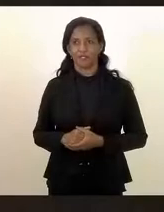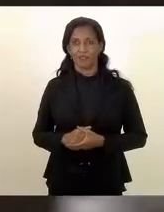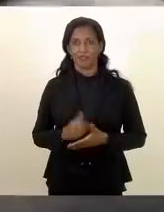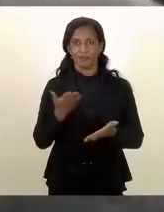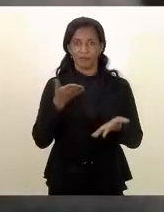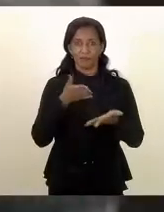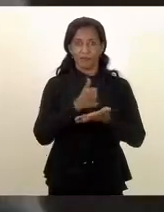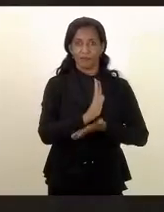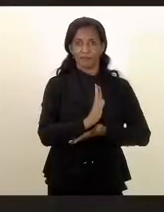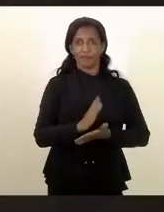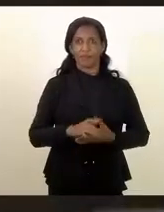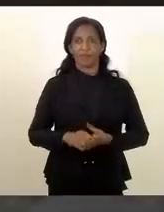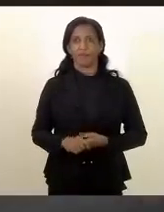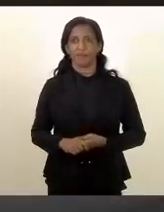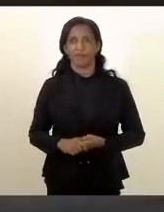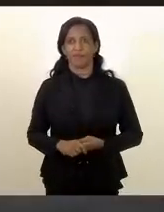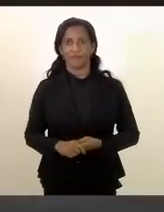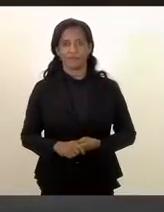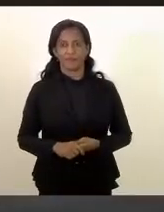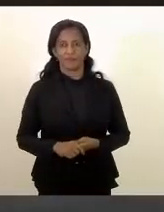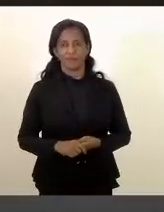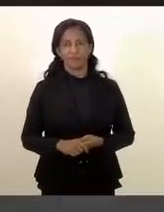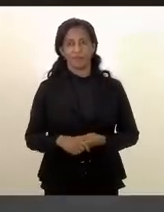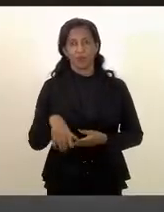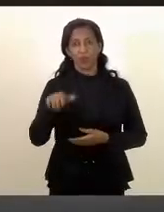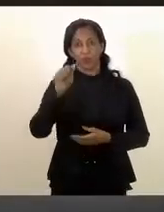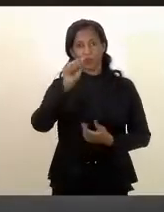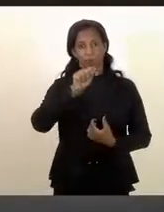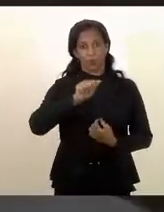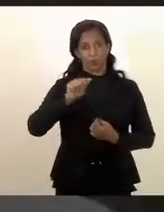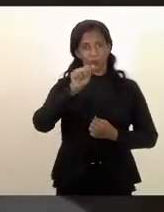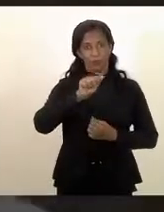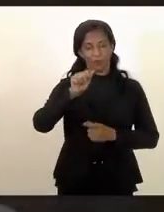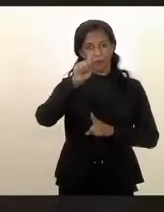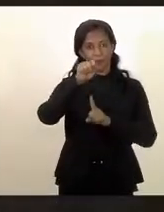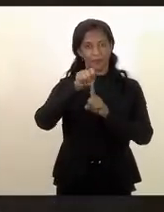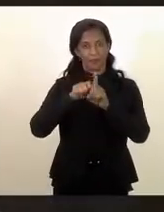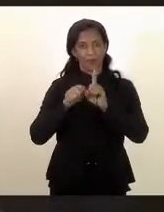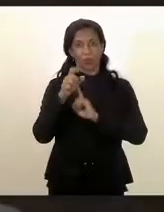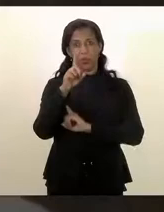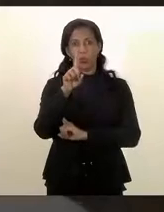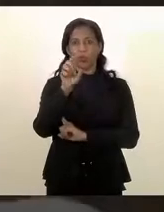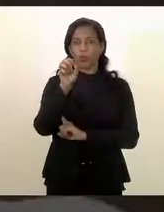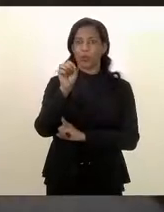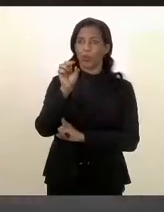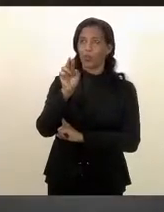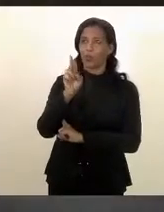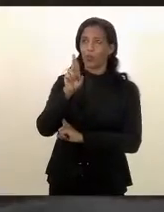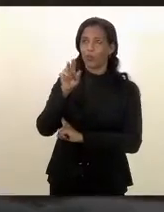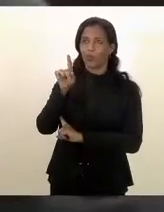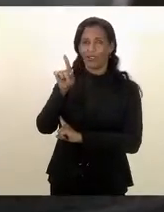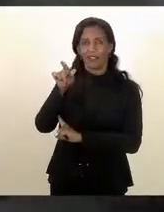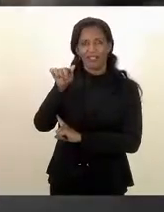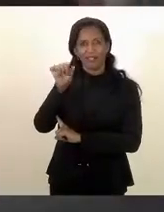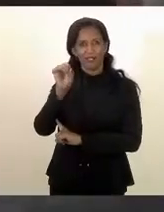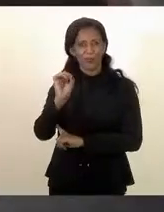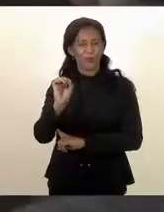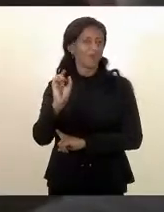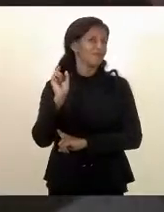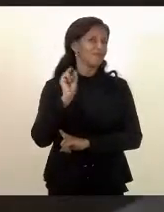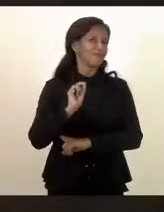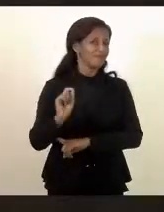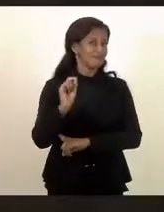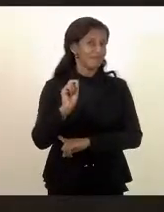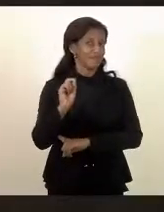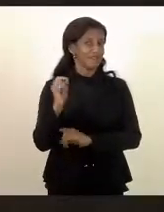aprovação do agosto dourado agosto dourado senhora presidente que